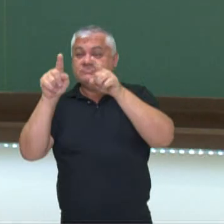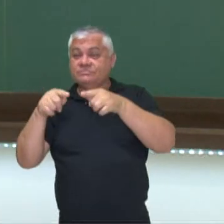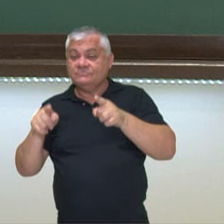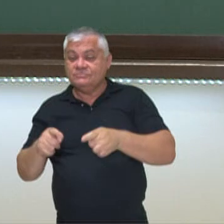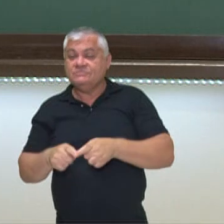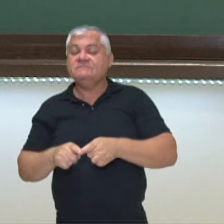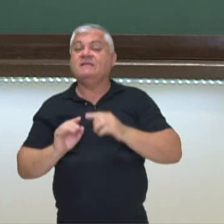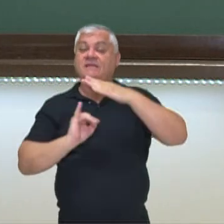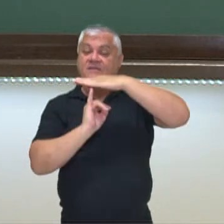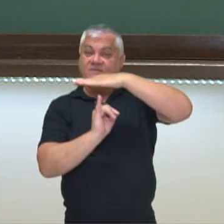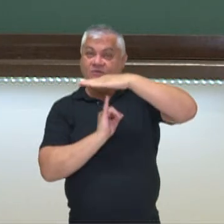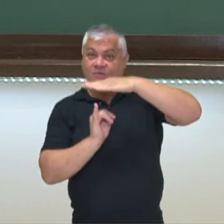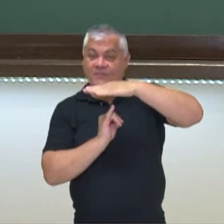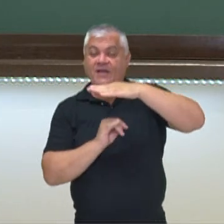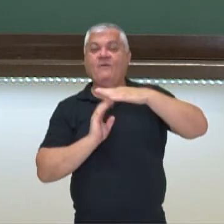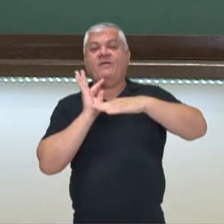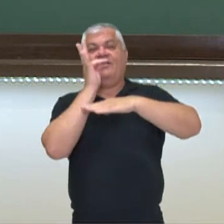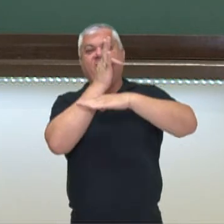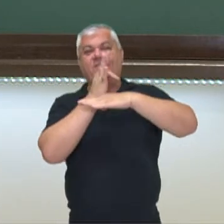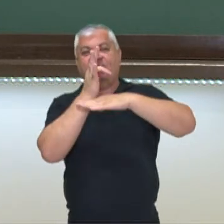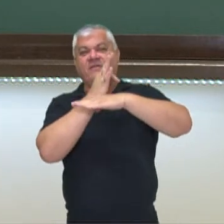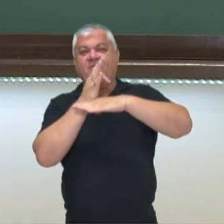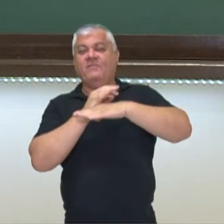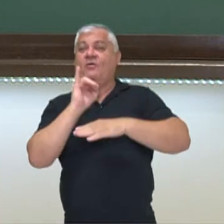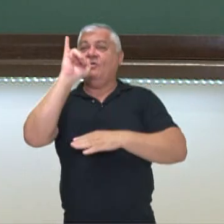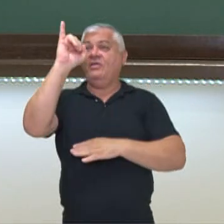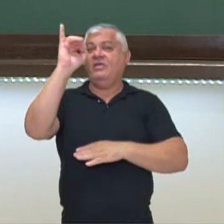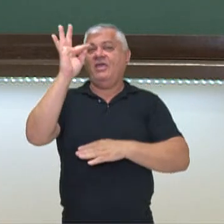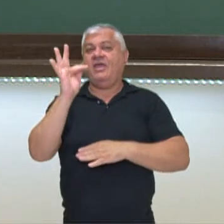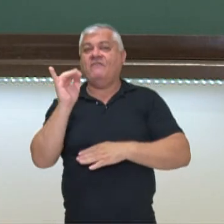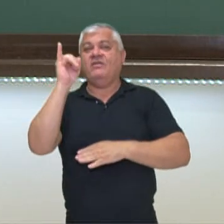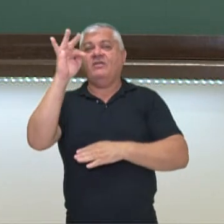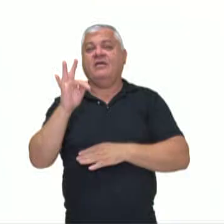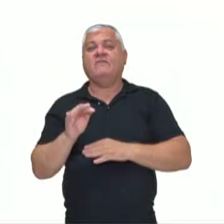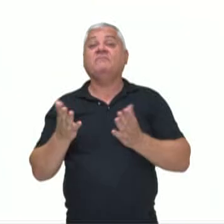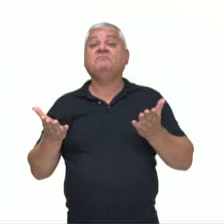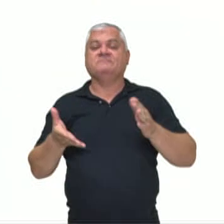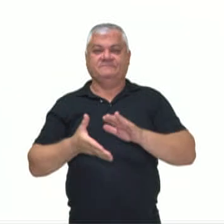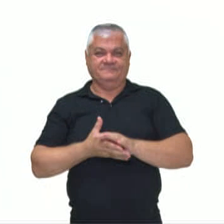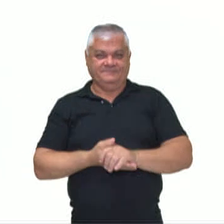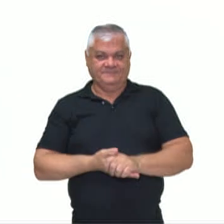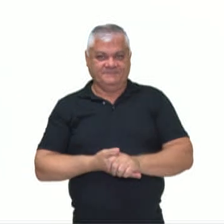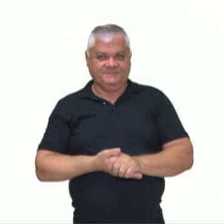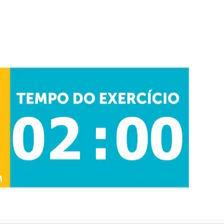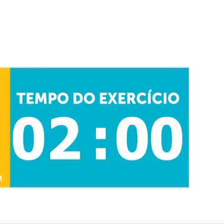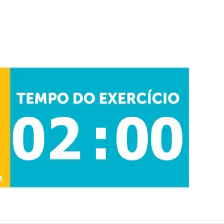aí I para informal e F para formal.